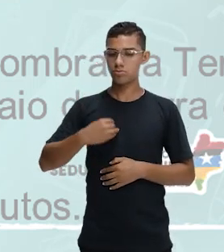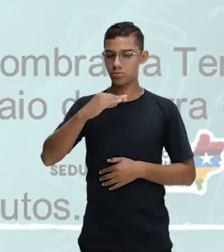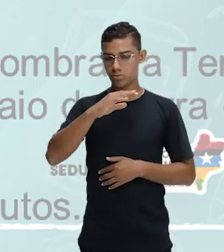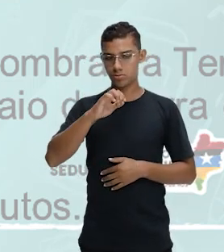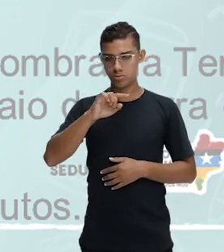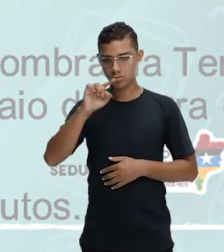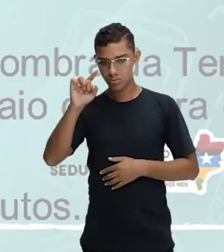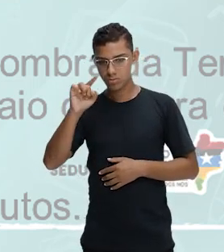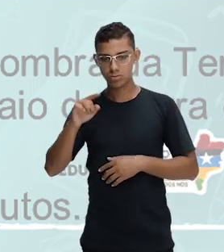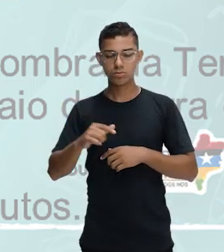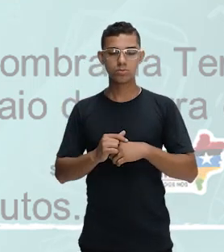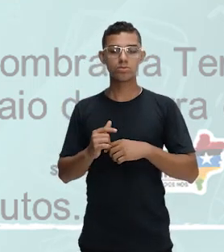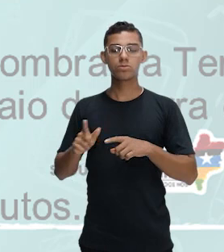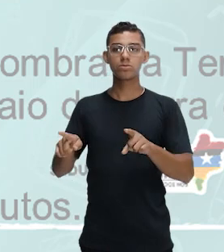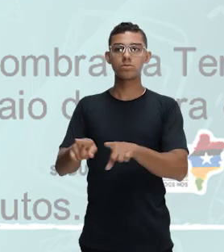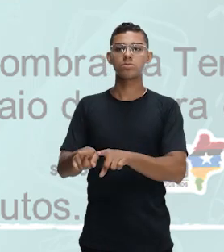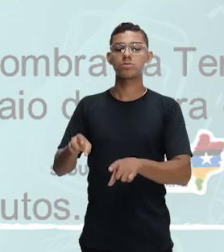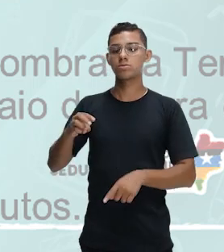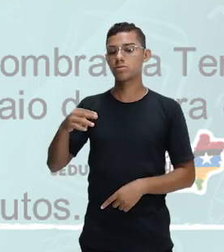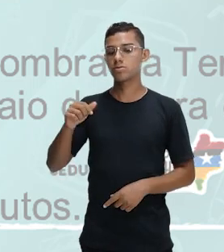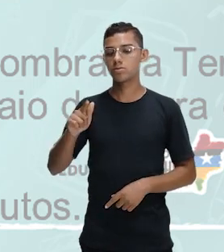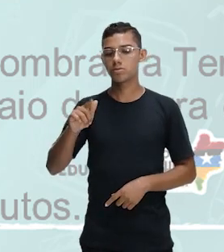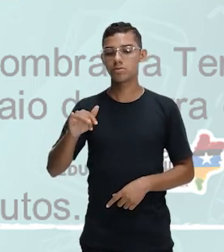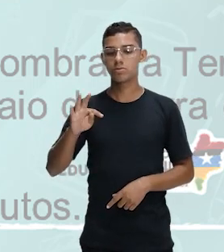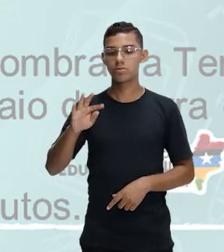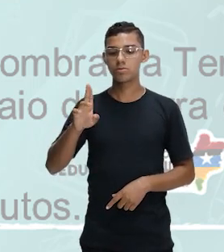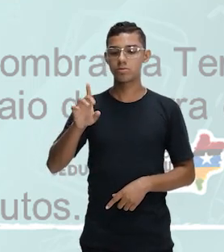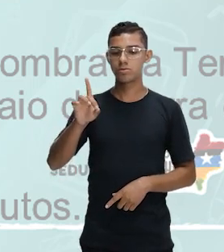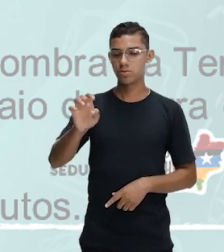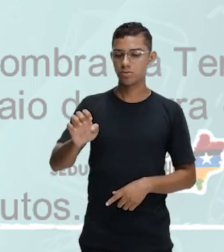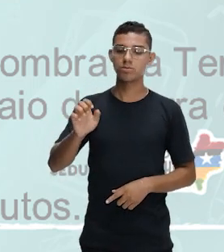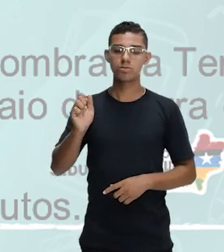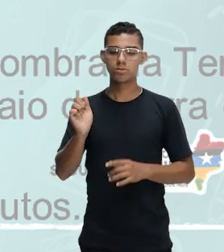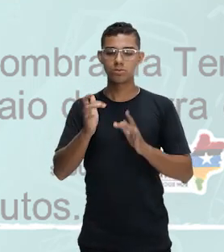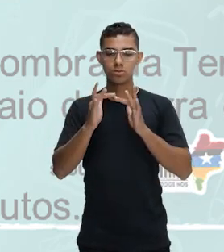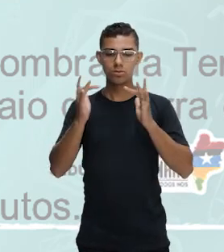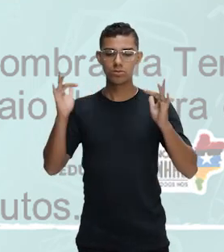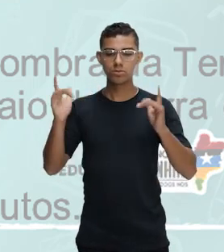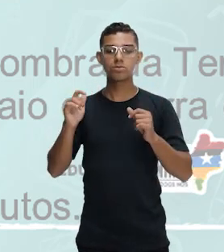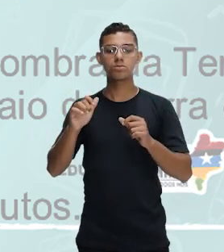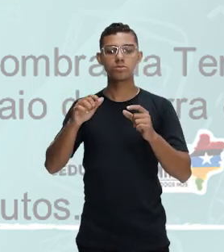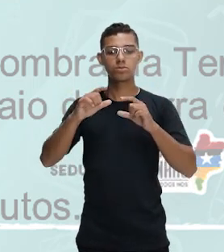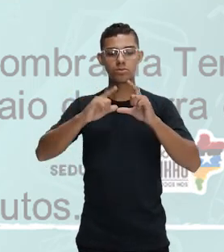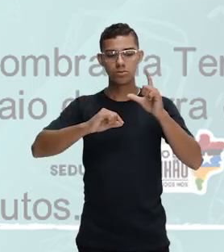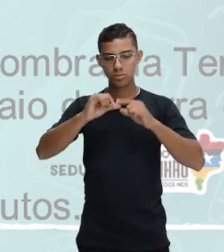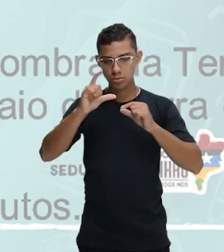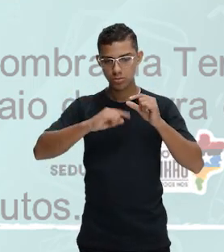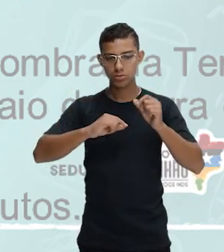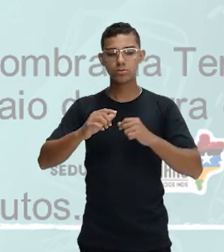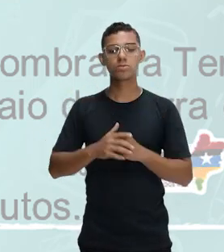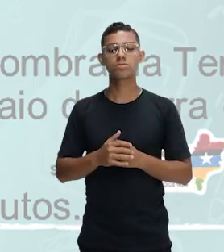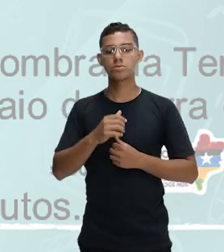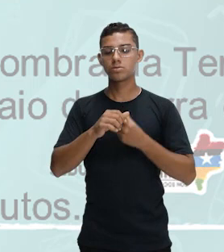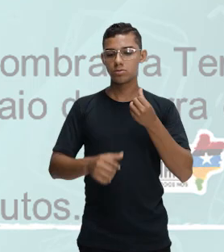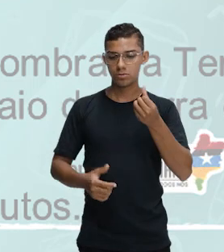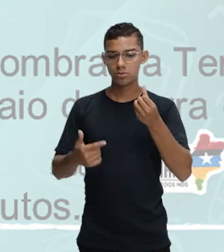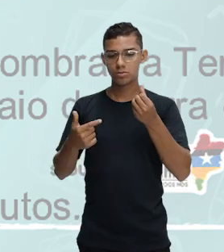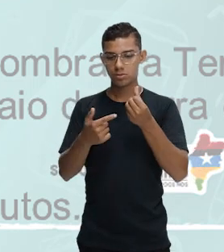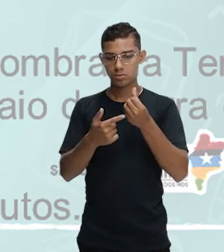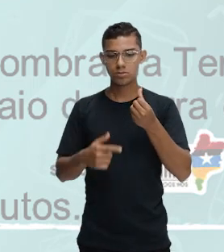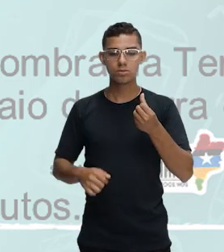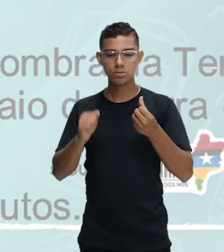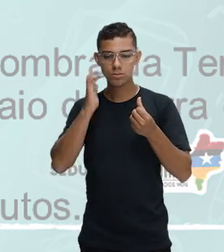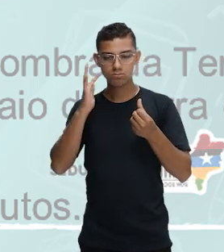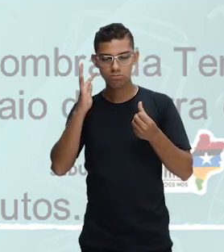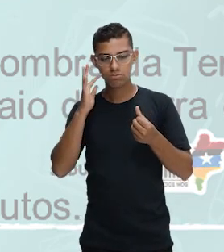850 estrelas, né? A magnitude que vai especificar o brilho de cada estrela, tá certo? Então era dividida em 6 categorias.